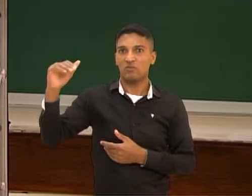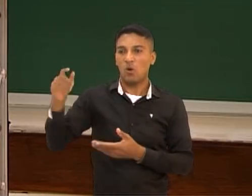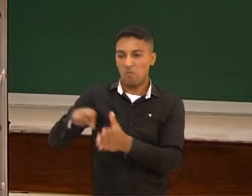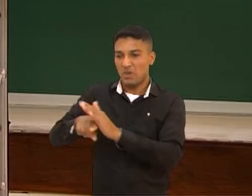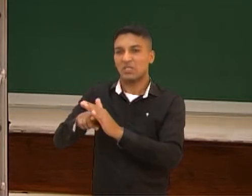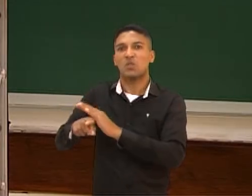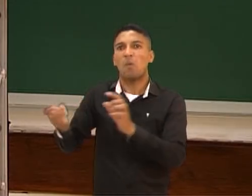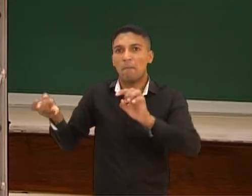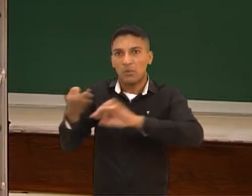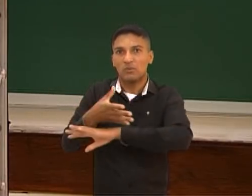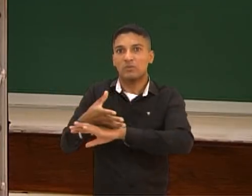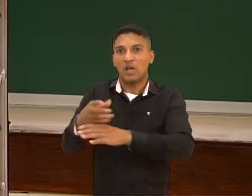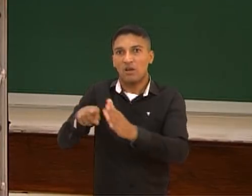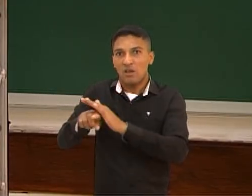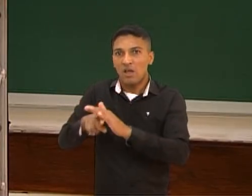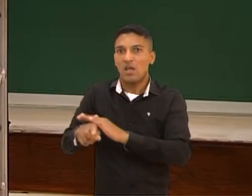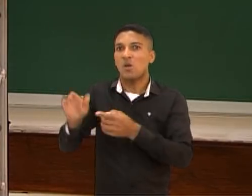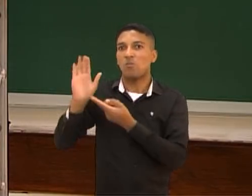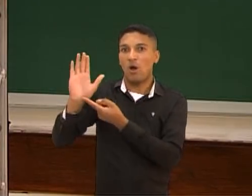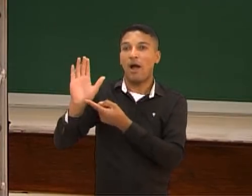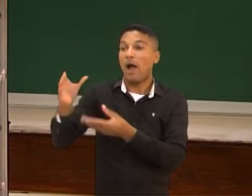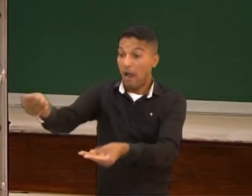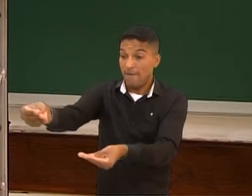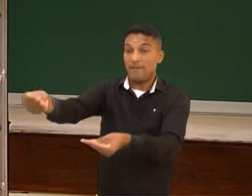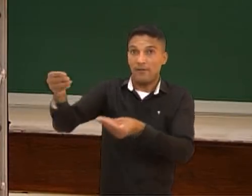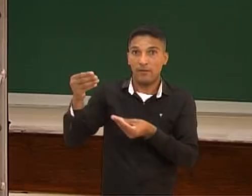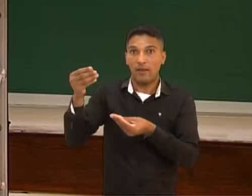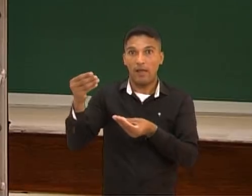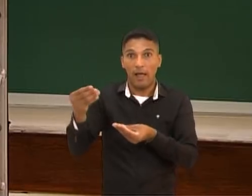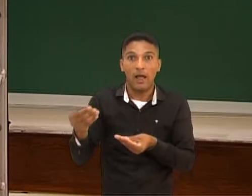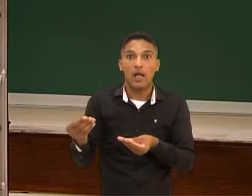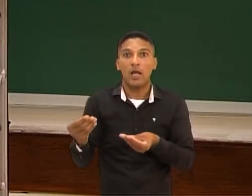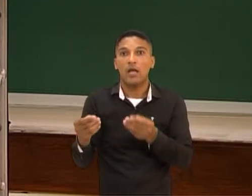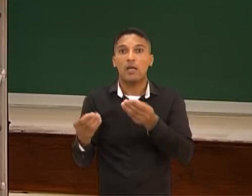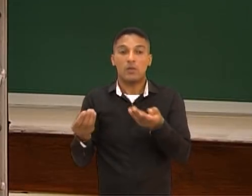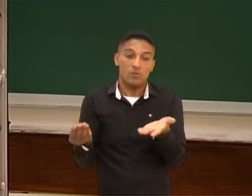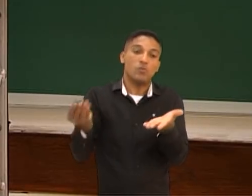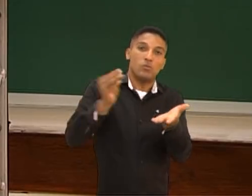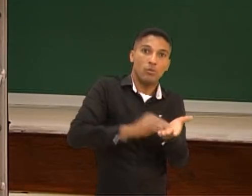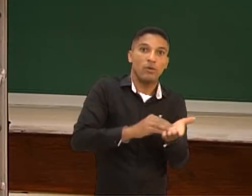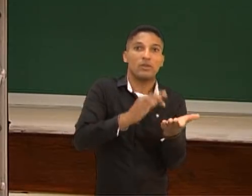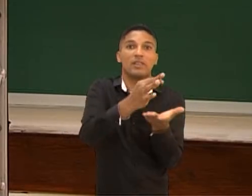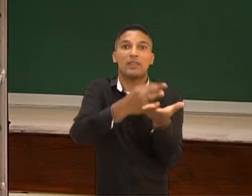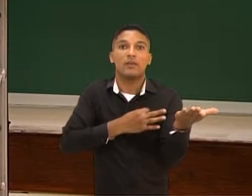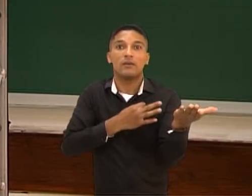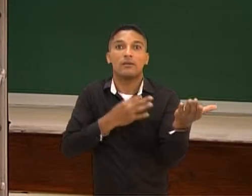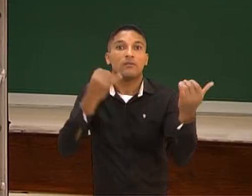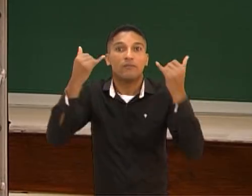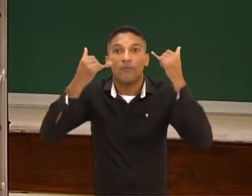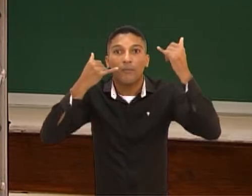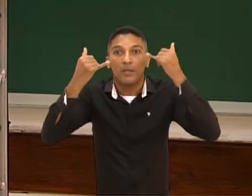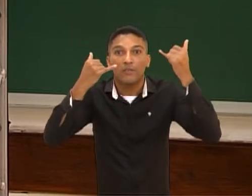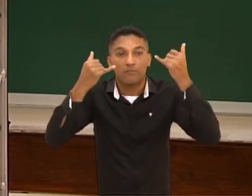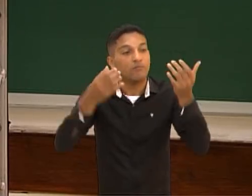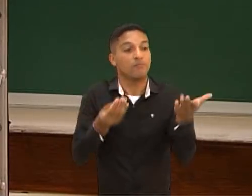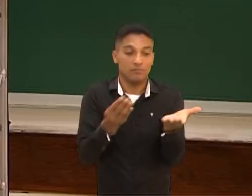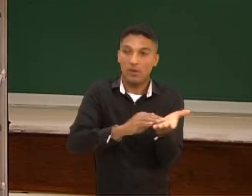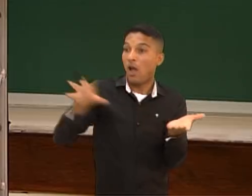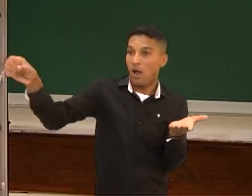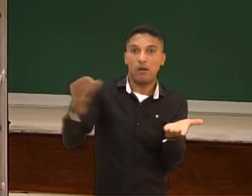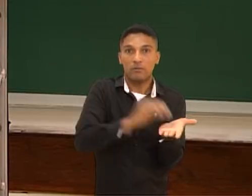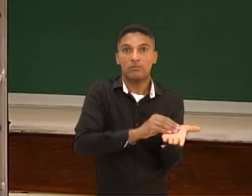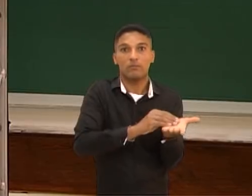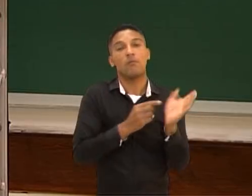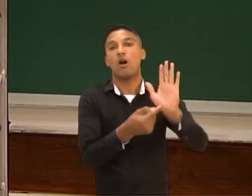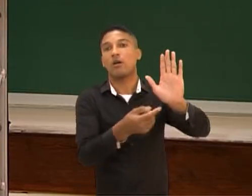Então, ele traz essas informações para poder fundamentar o texto, né? O que mais? Deve ser isento de duplas interpretações,